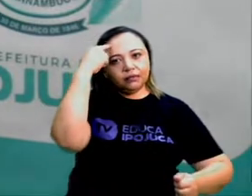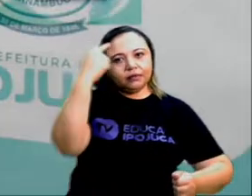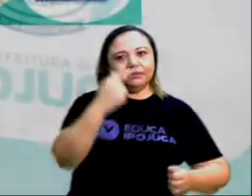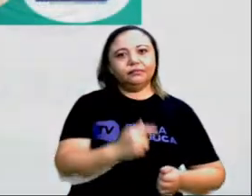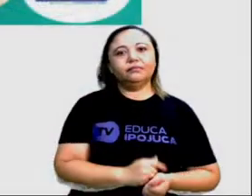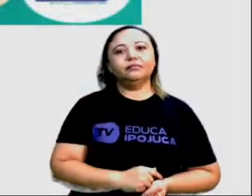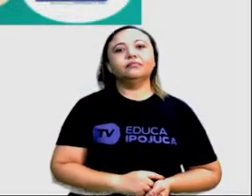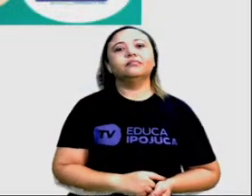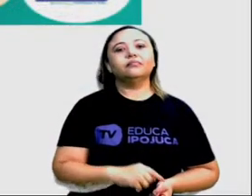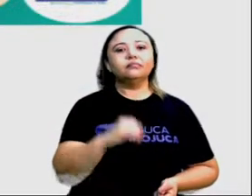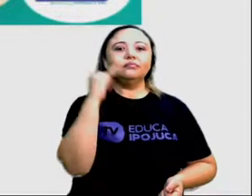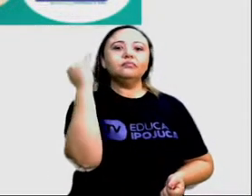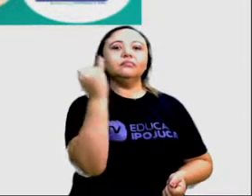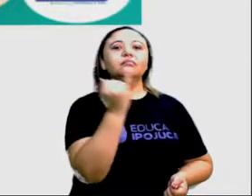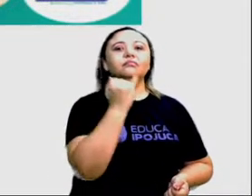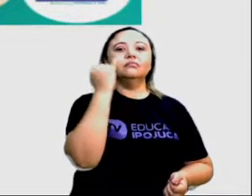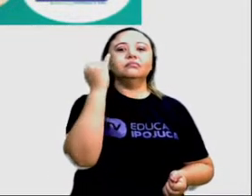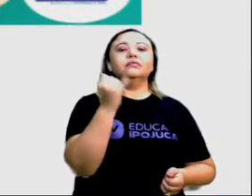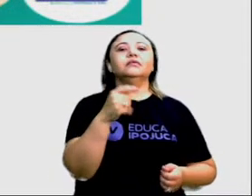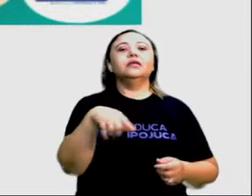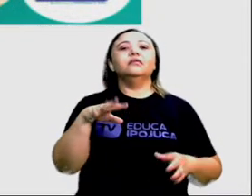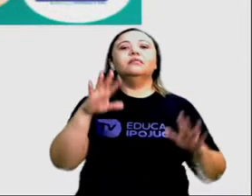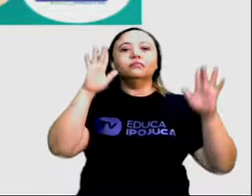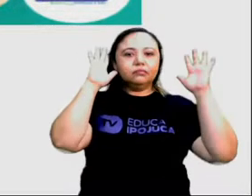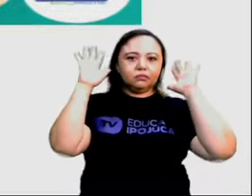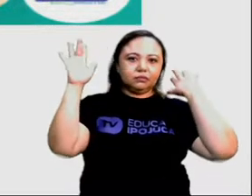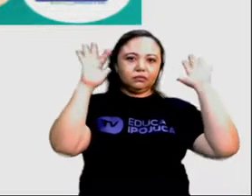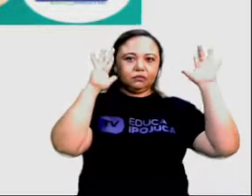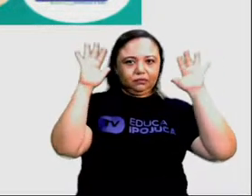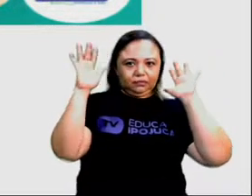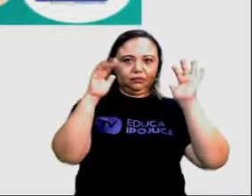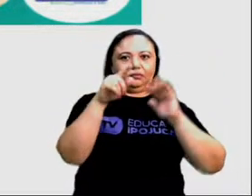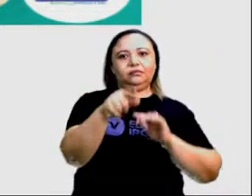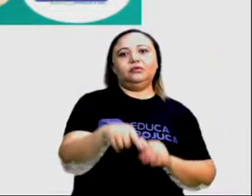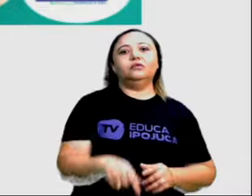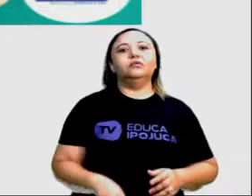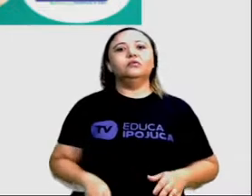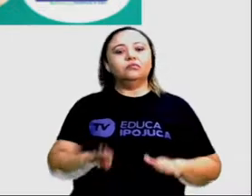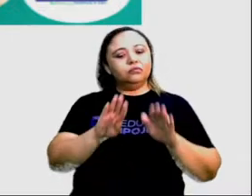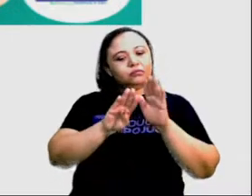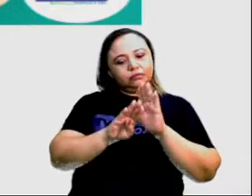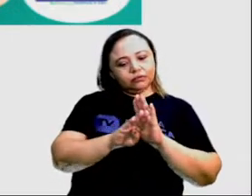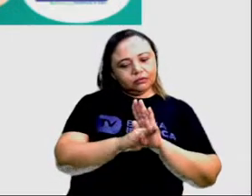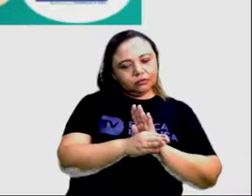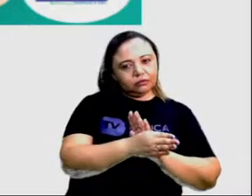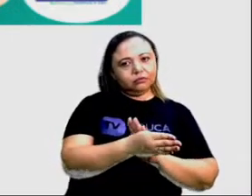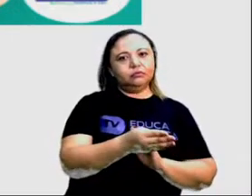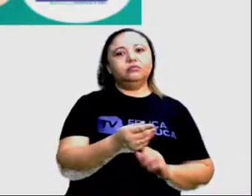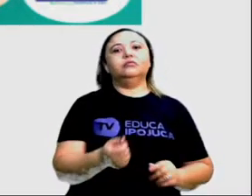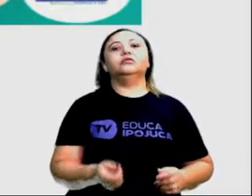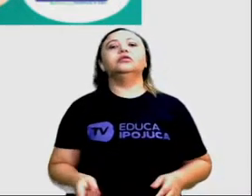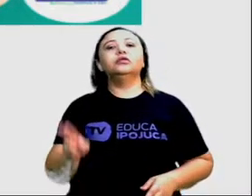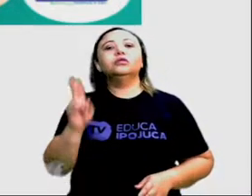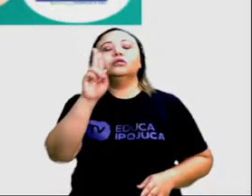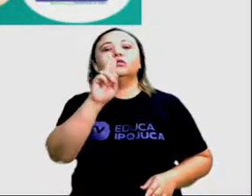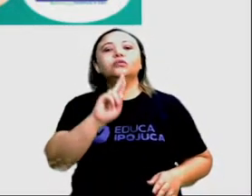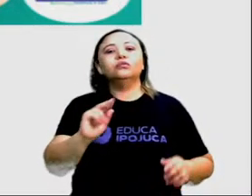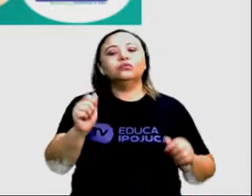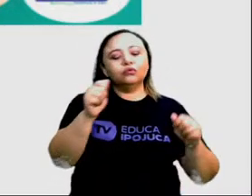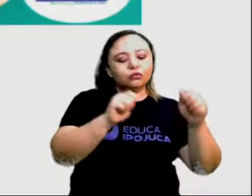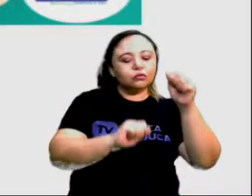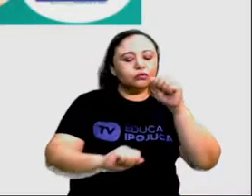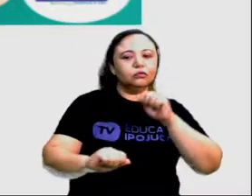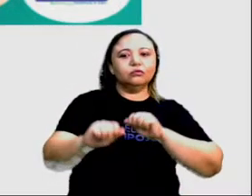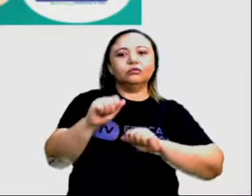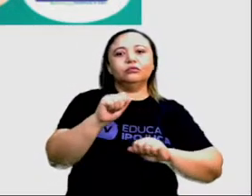Por isso é tão importante refletir sobre os nossos hábitos de consumo, estar atento à